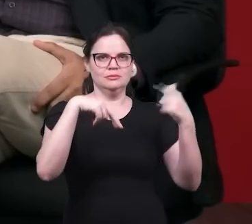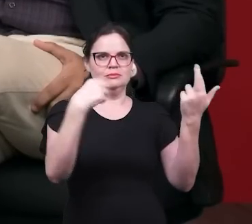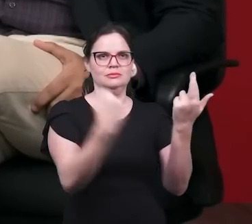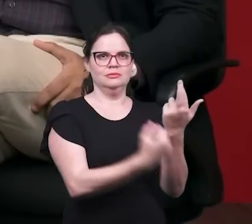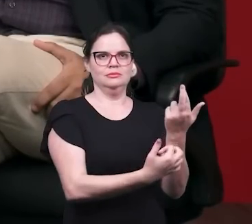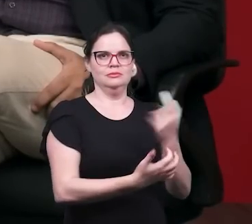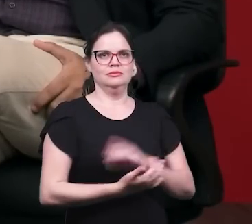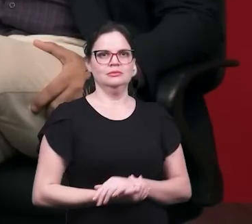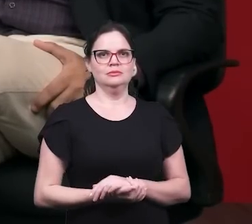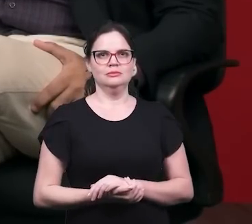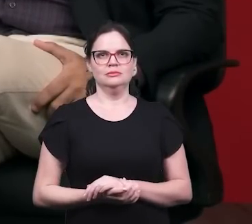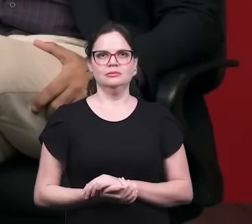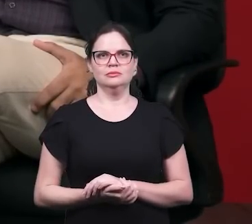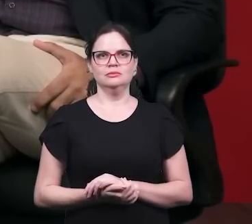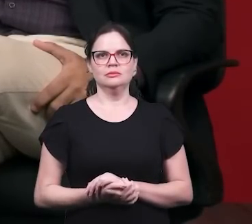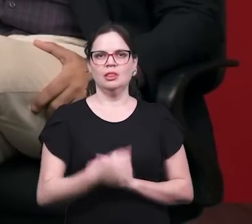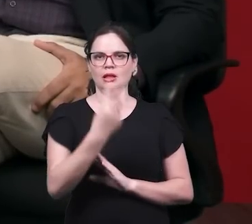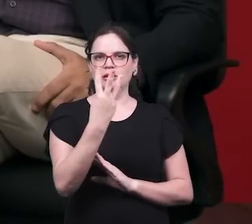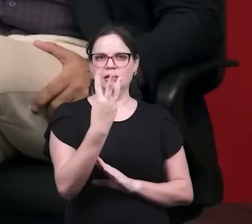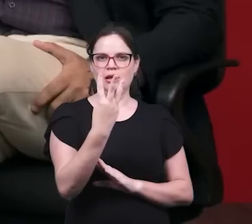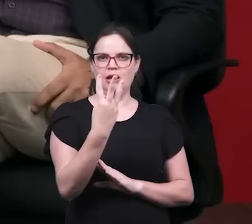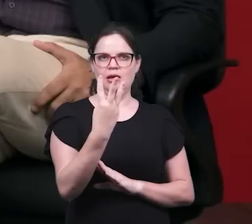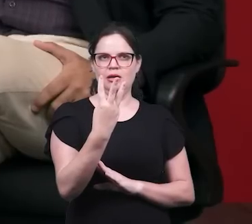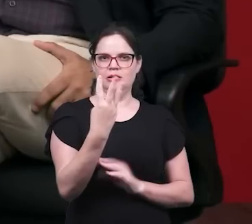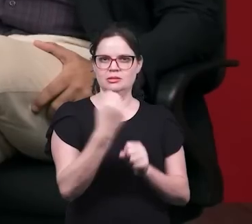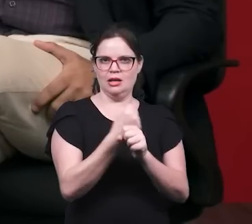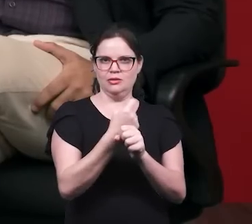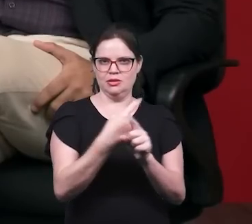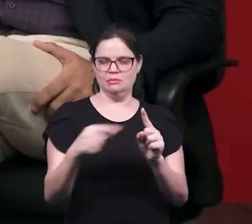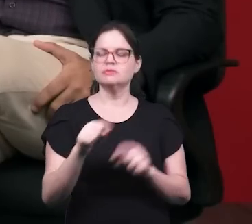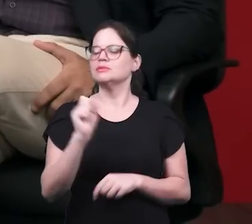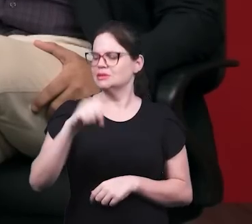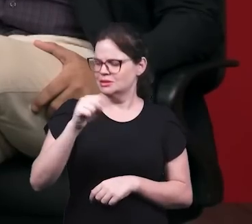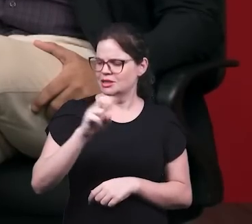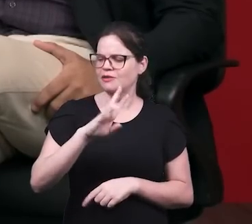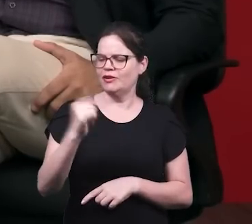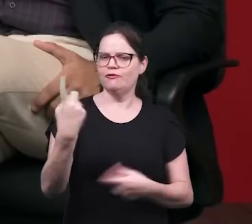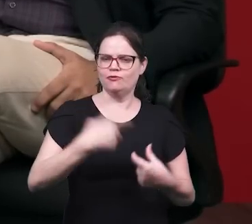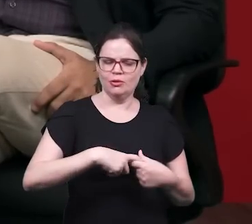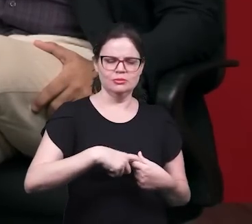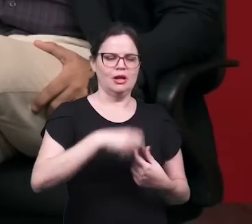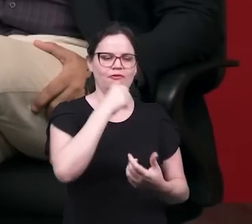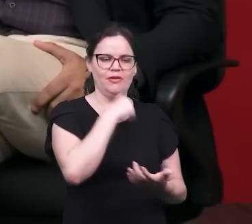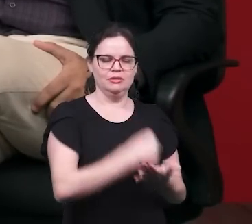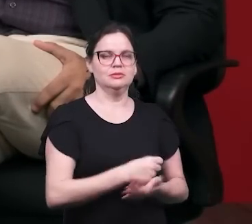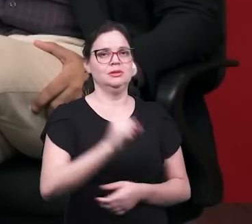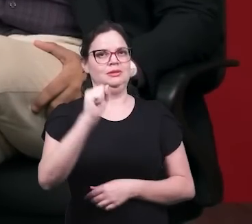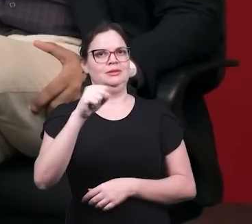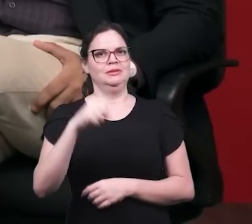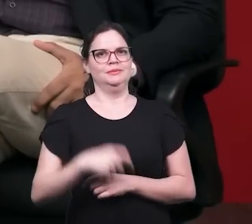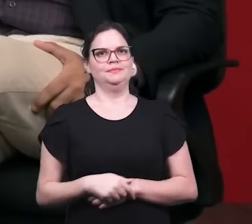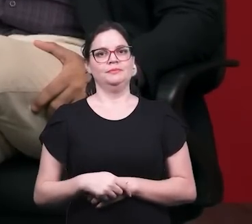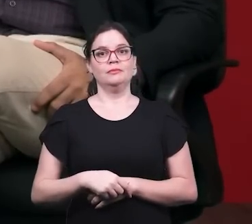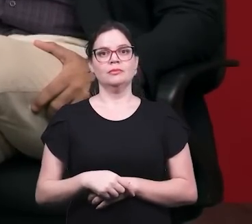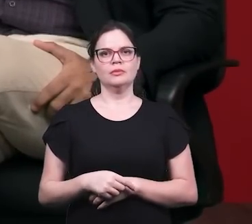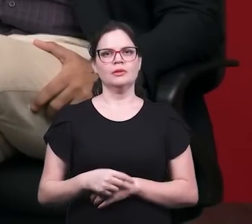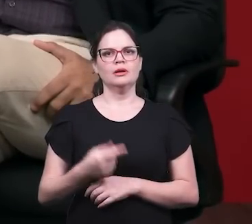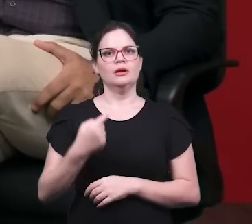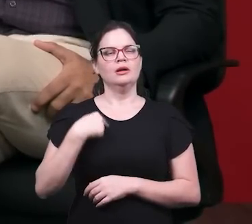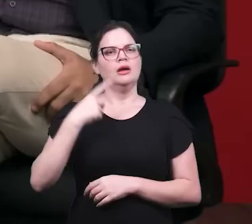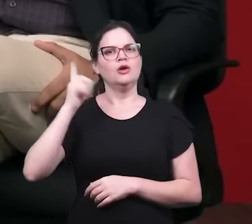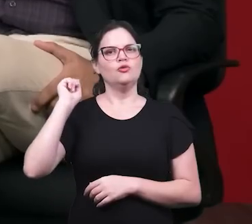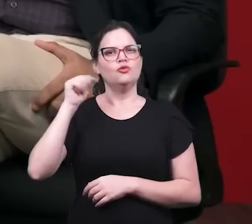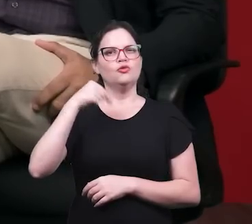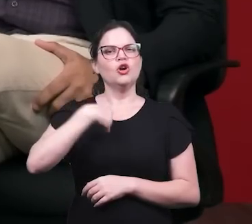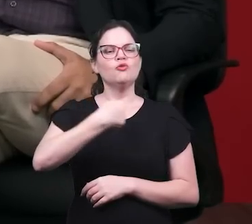interromper. Não, mas diga ali, nos 3 anos e meio, eles vão voltar a sacrificar. Eles vão voltar a sacrificar. Olha só, quando eu fui lá em Jerusalém, foi agora depois